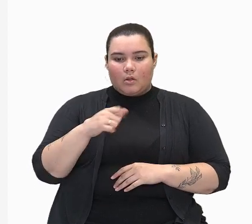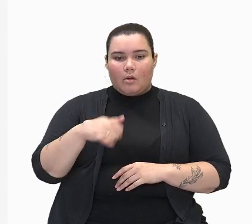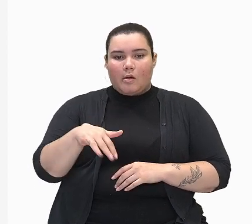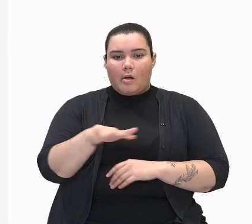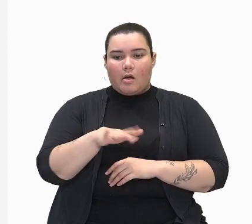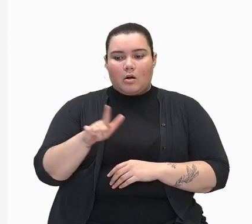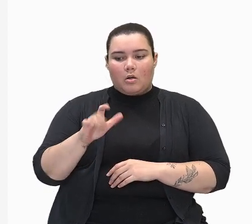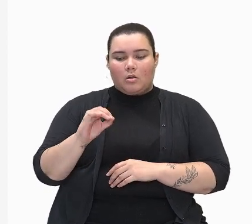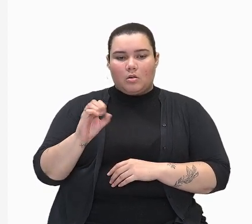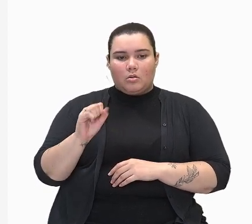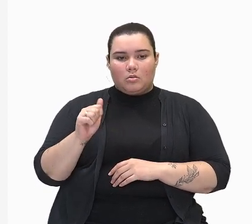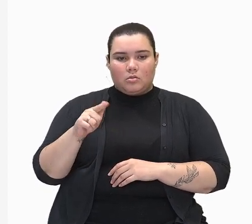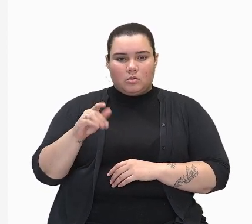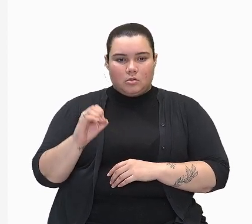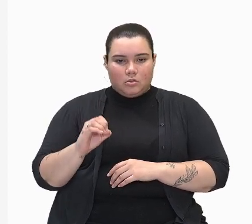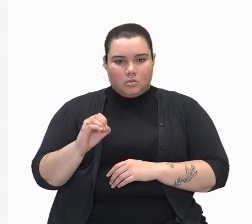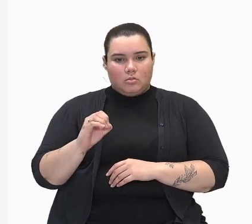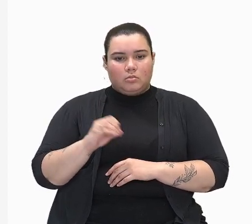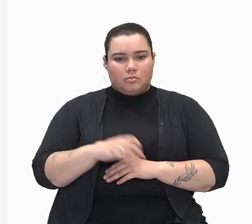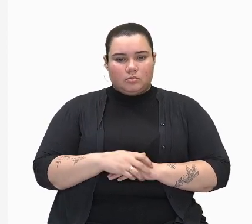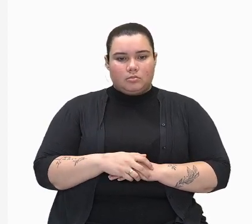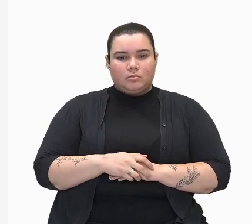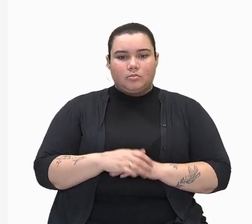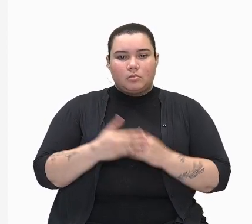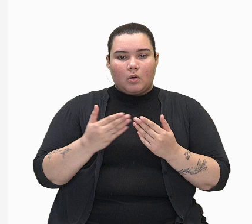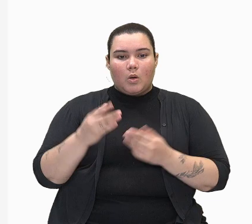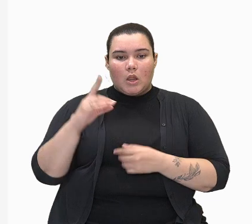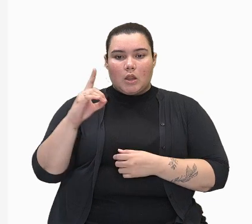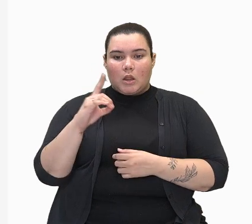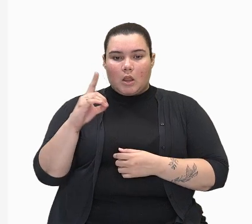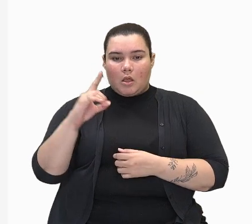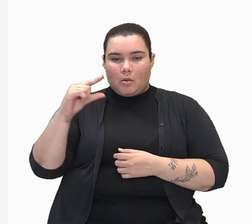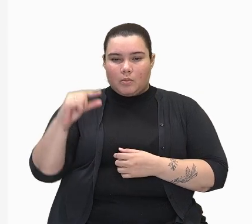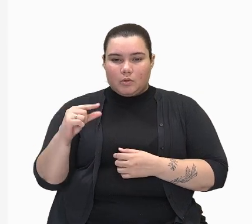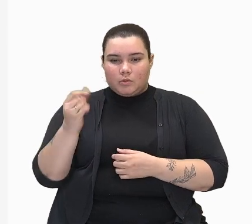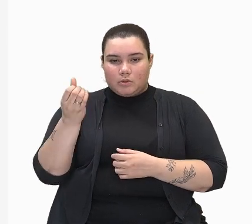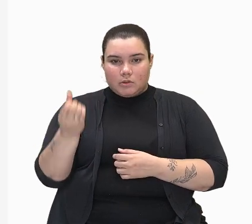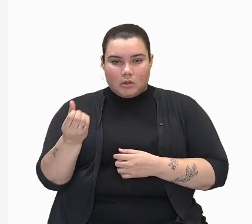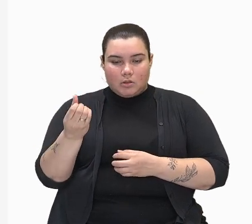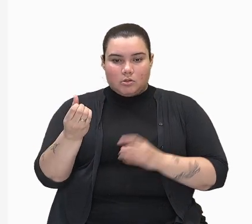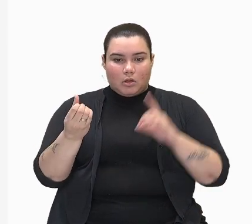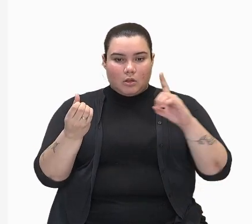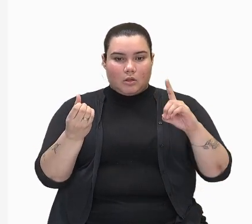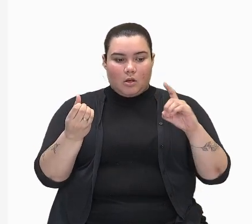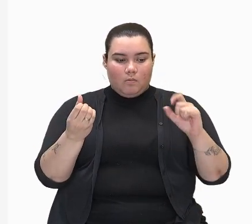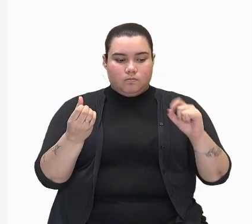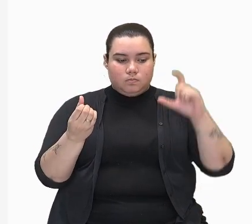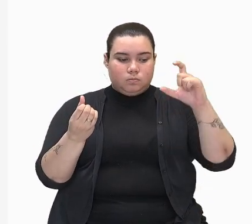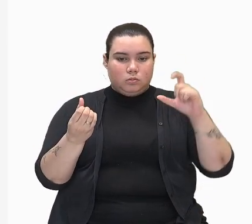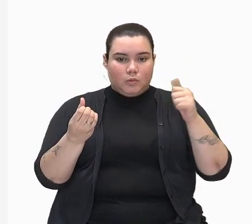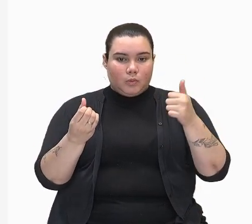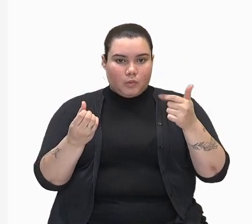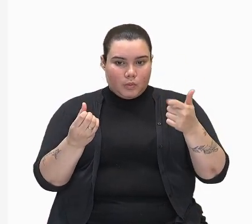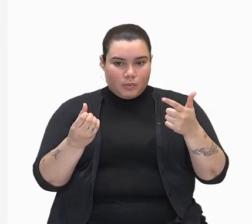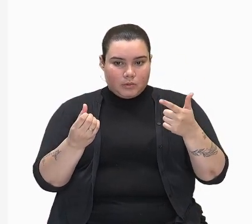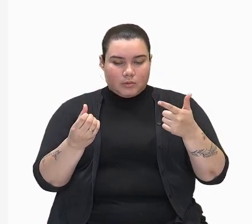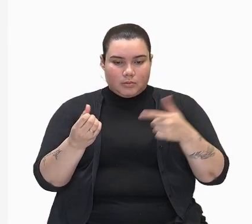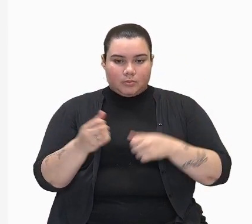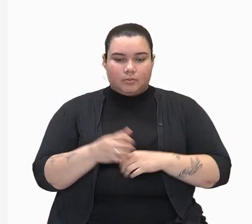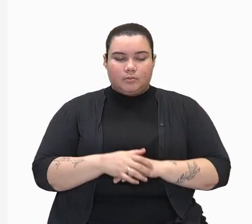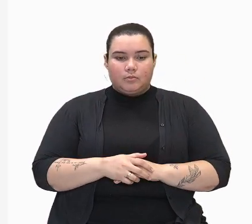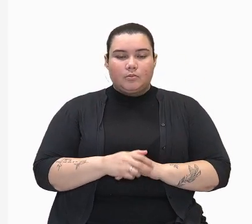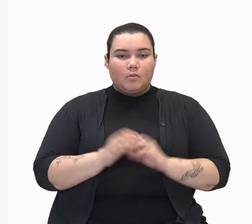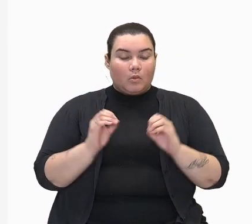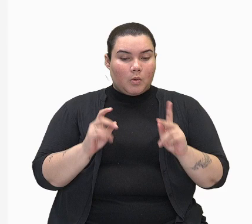losango com diagonais menor igual a 6 centímetros e maior igual a 12 centímetros. Então,